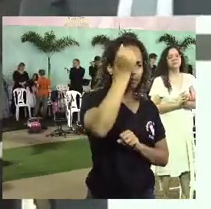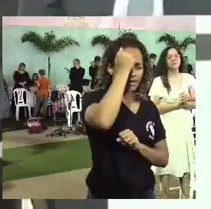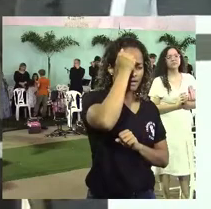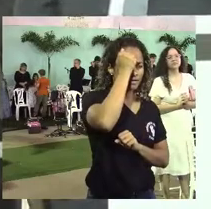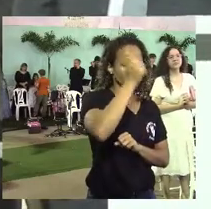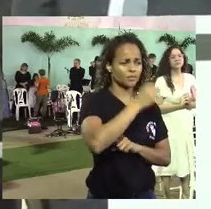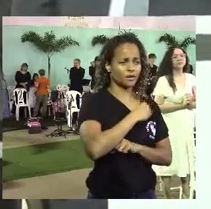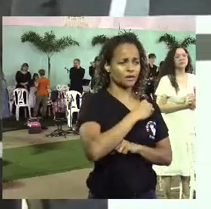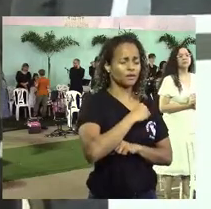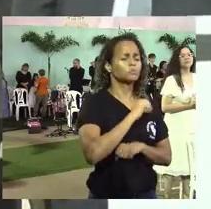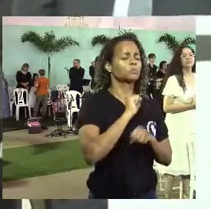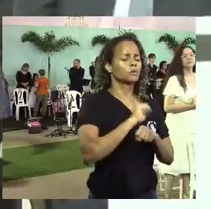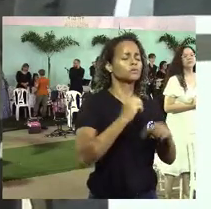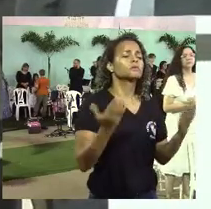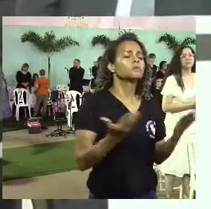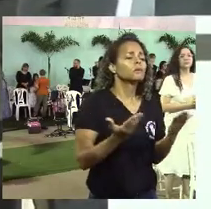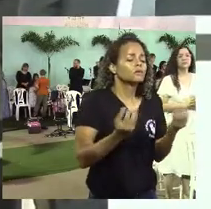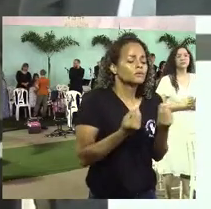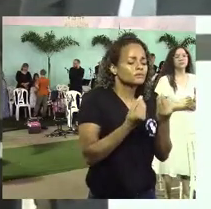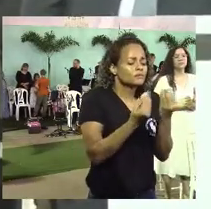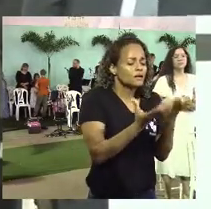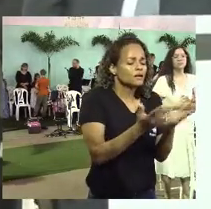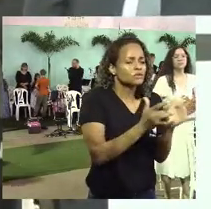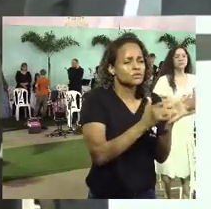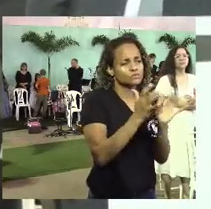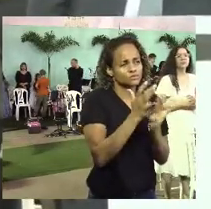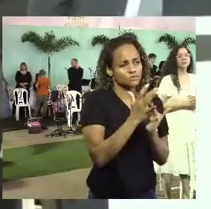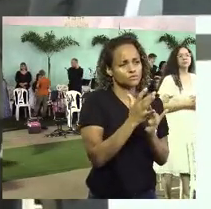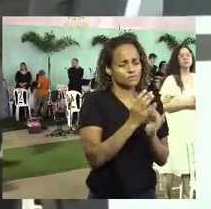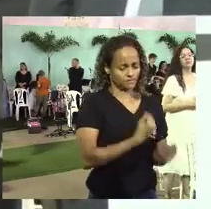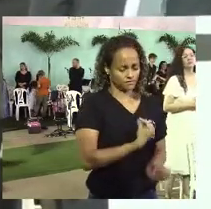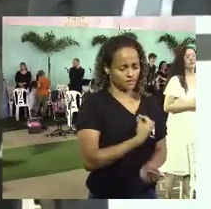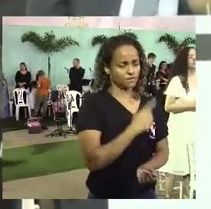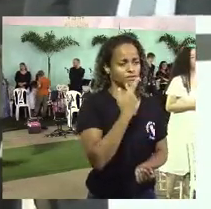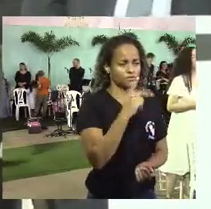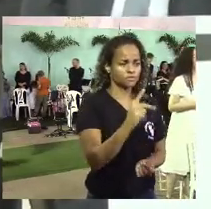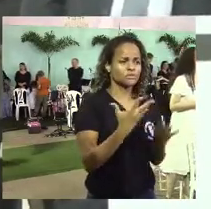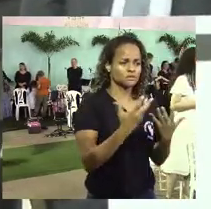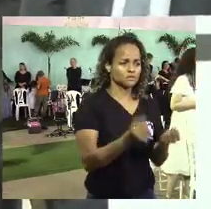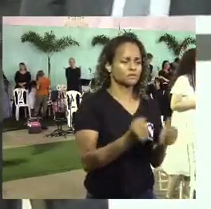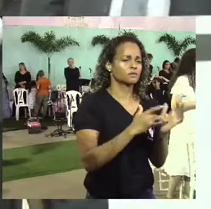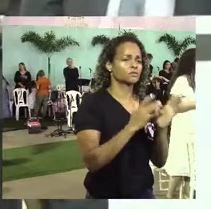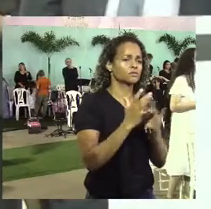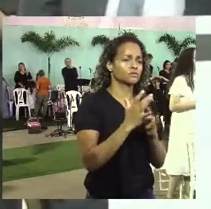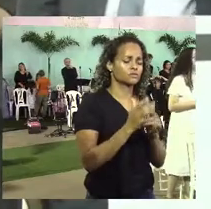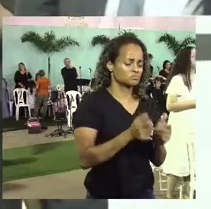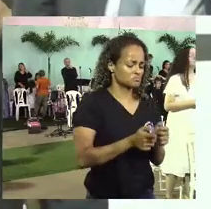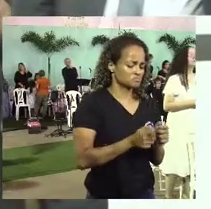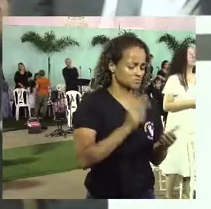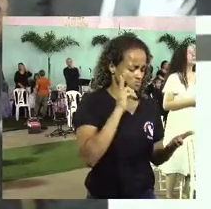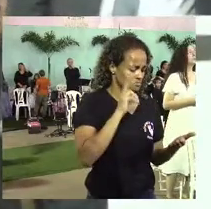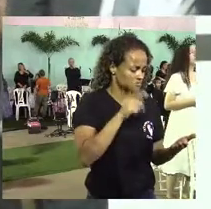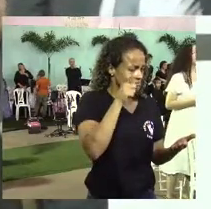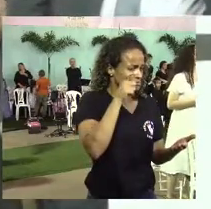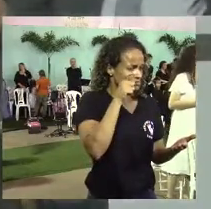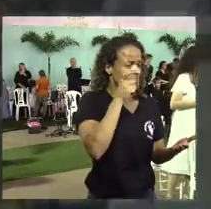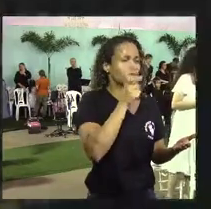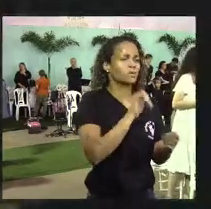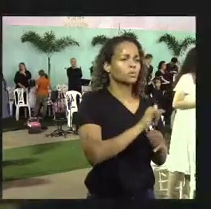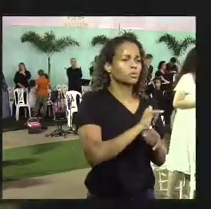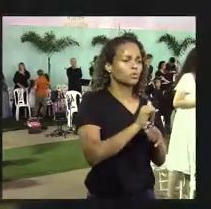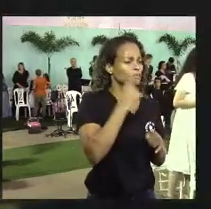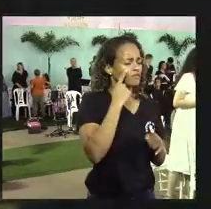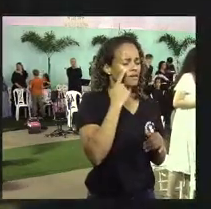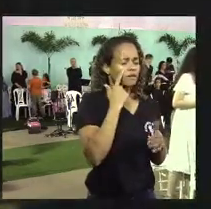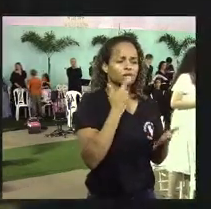pecados pode entregar sua vida Jesus como o senhor e salvador aí na sua casa aí do seu celular aí do YouTube onde